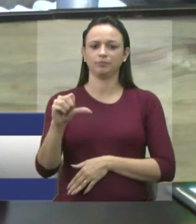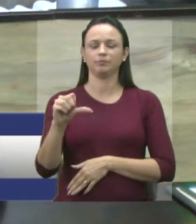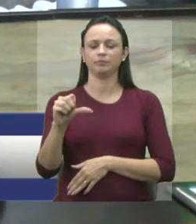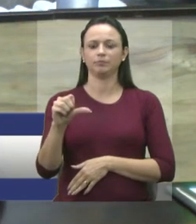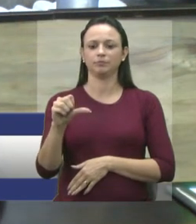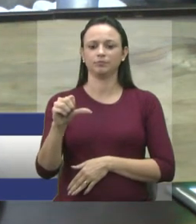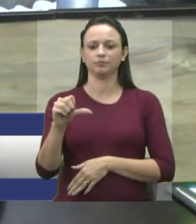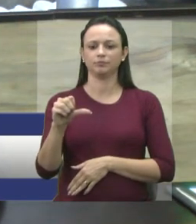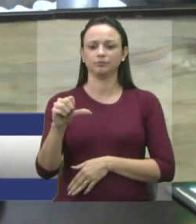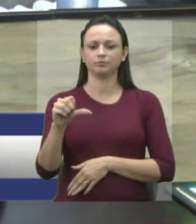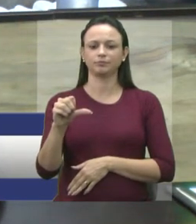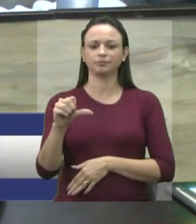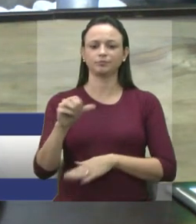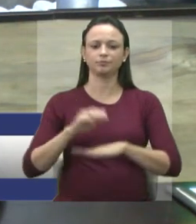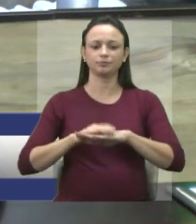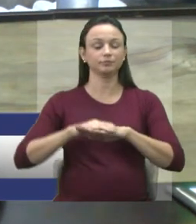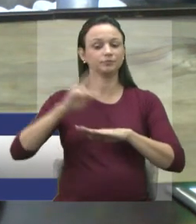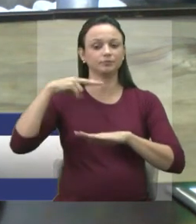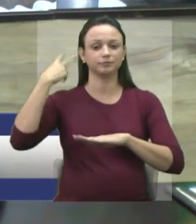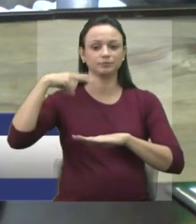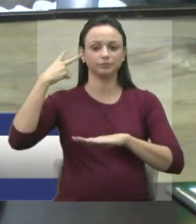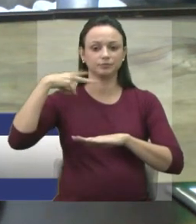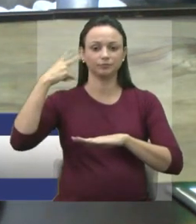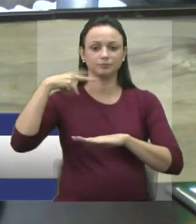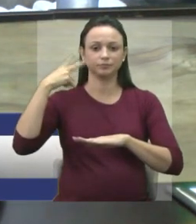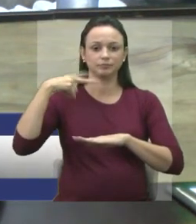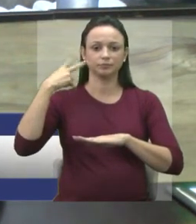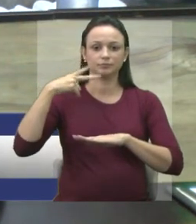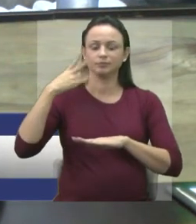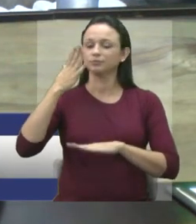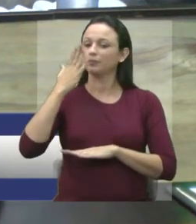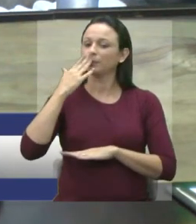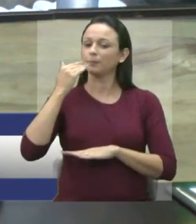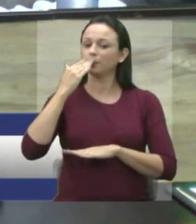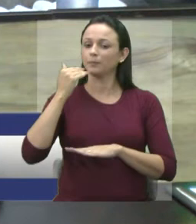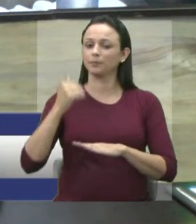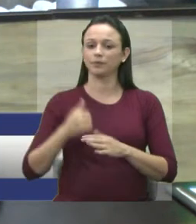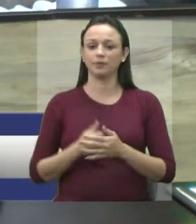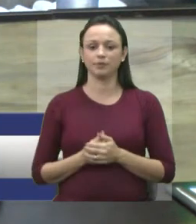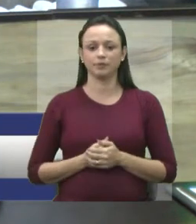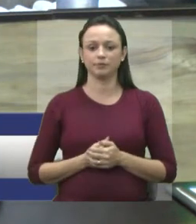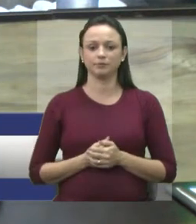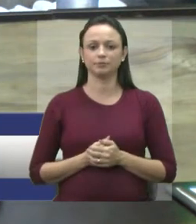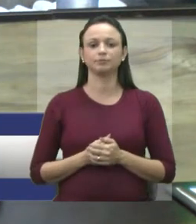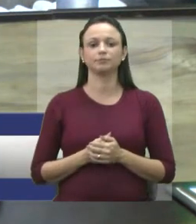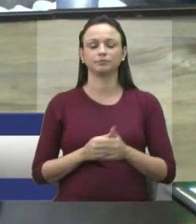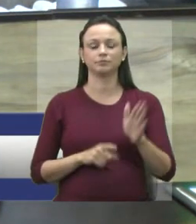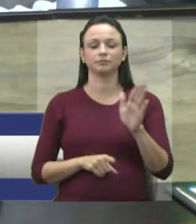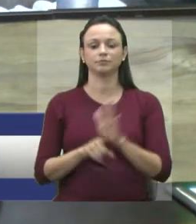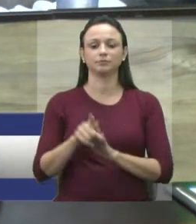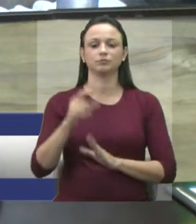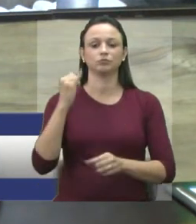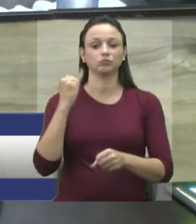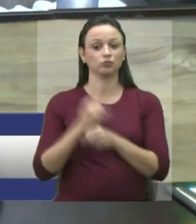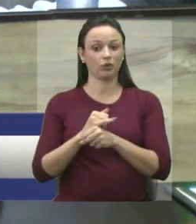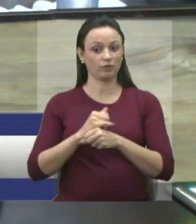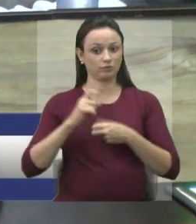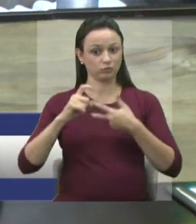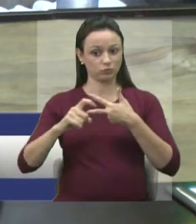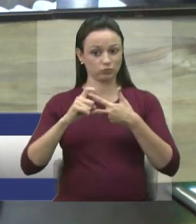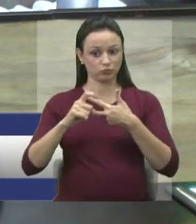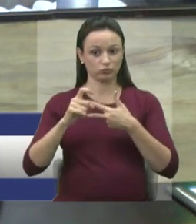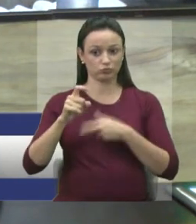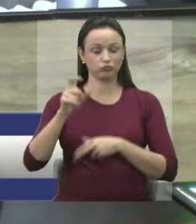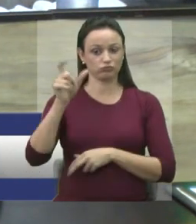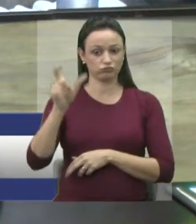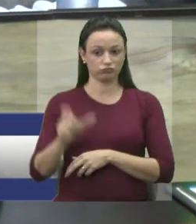620/2019. Autoria vereador José Carlos Borgo. Indagando ao chefe do Executivo, em